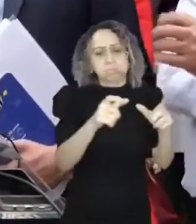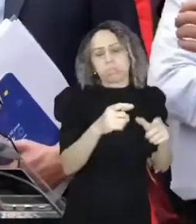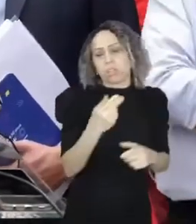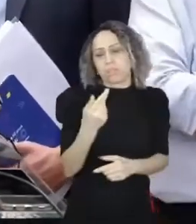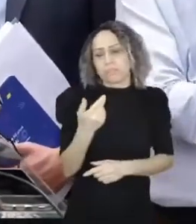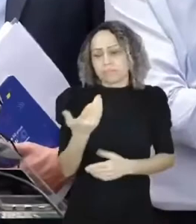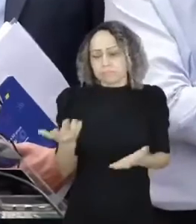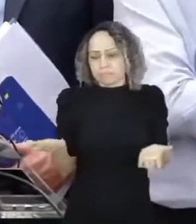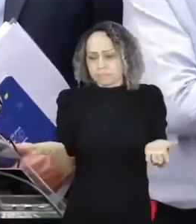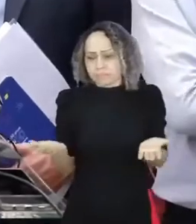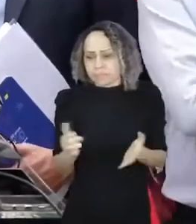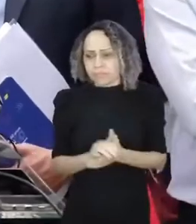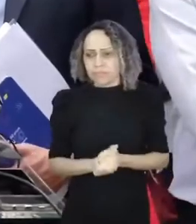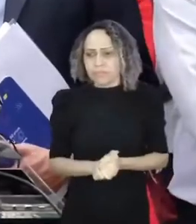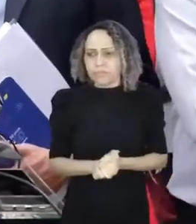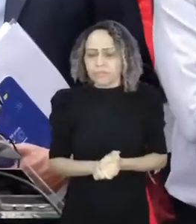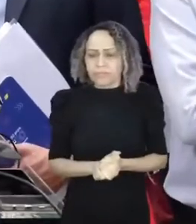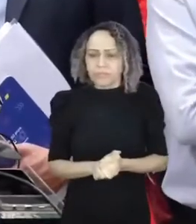Não.